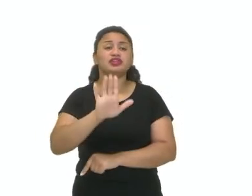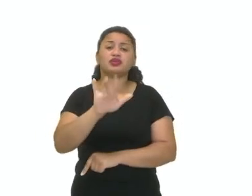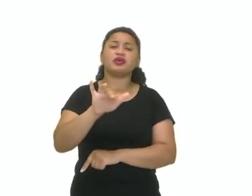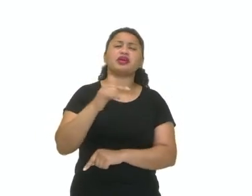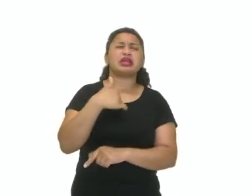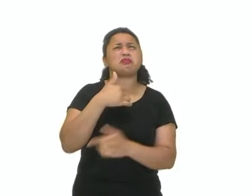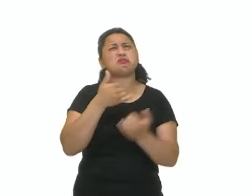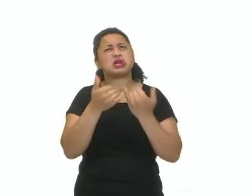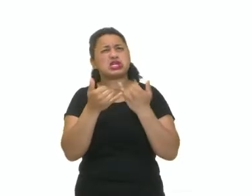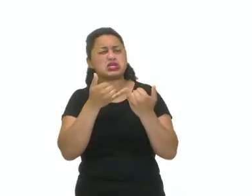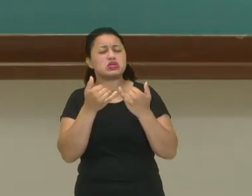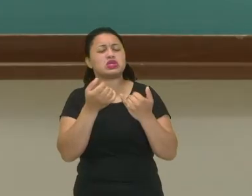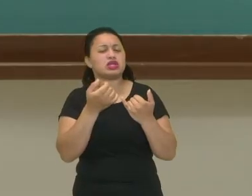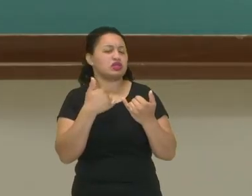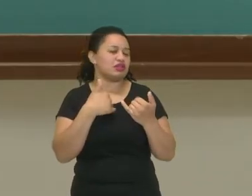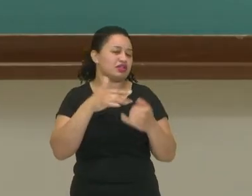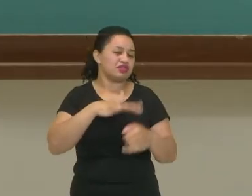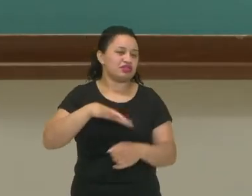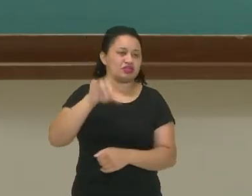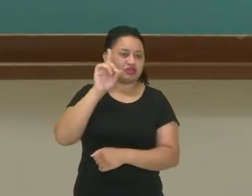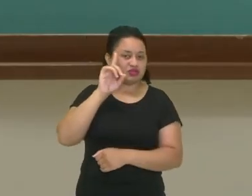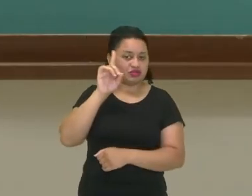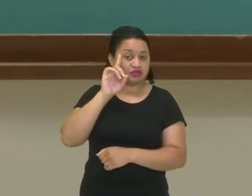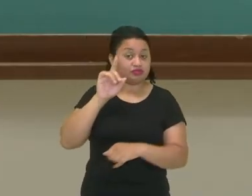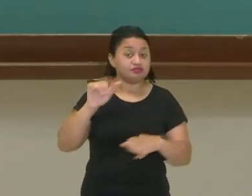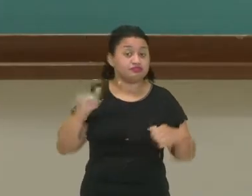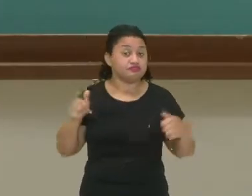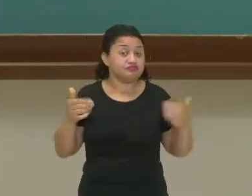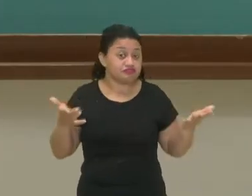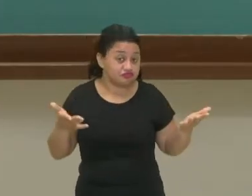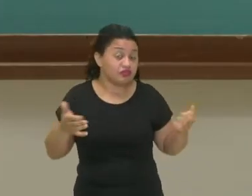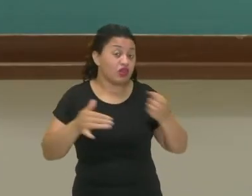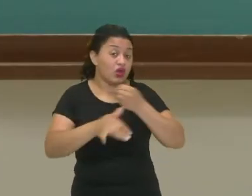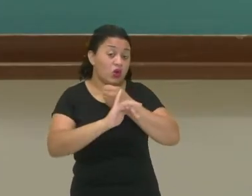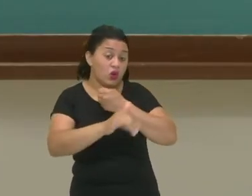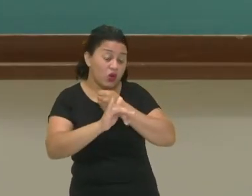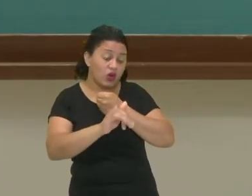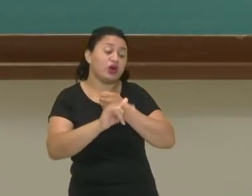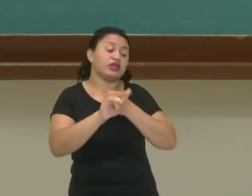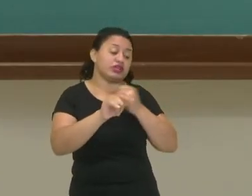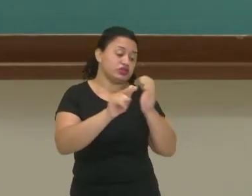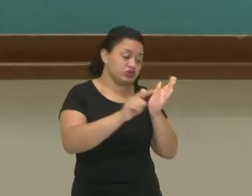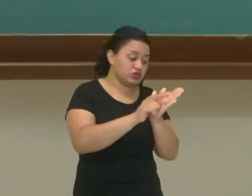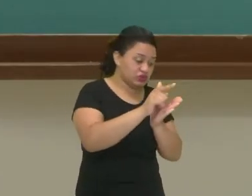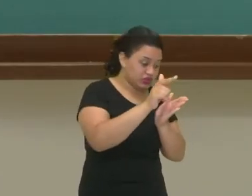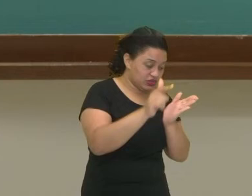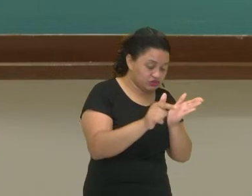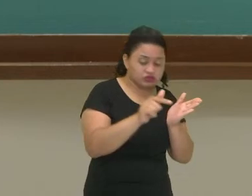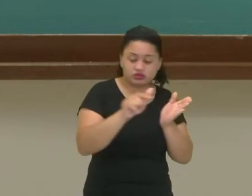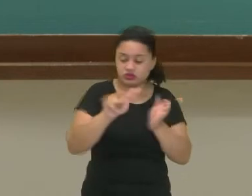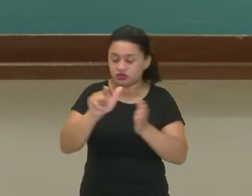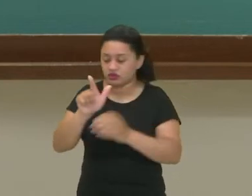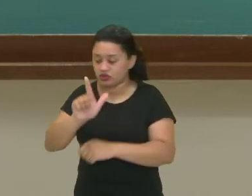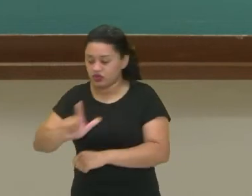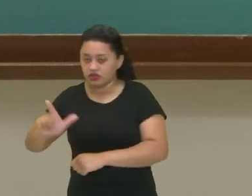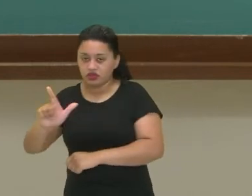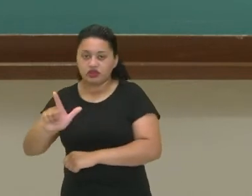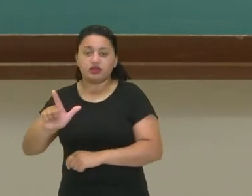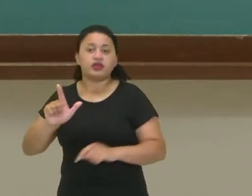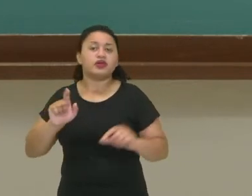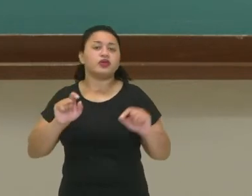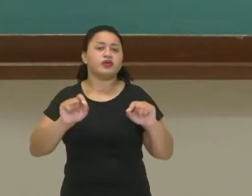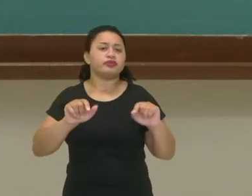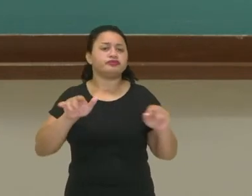refletem situações cotidianas. Ora, a crônica, mesmo ela sendo entre jornalístico e literário,